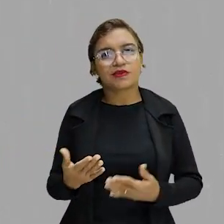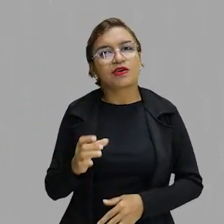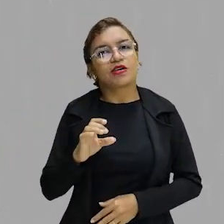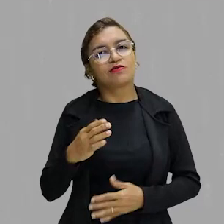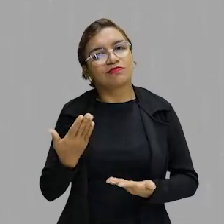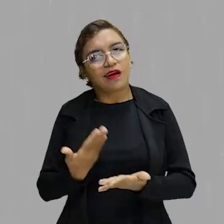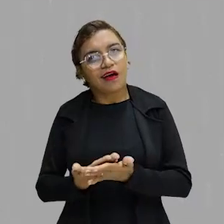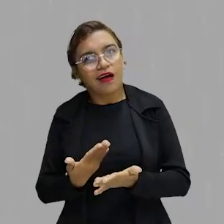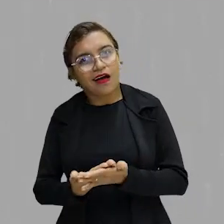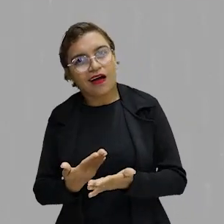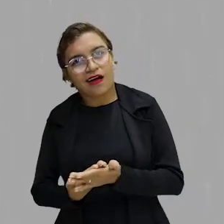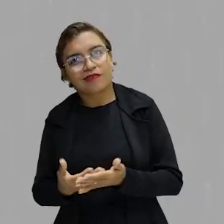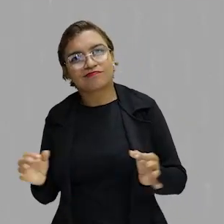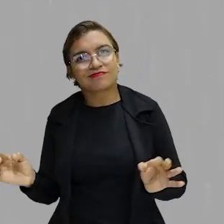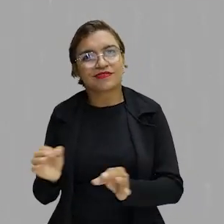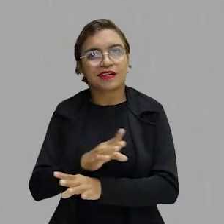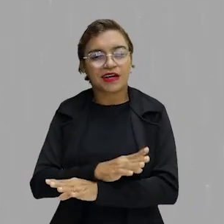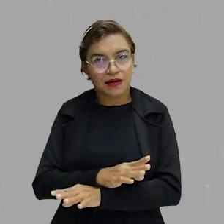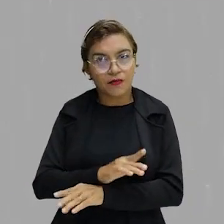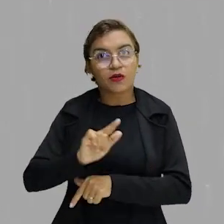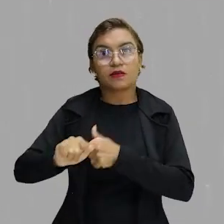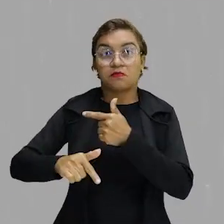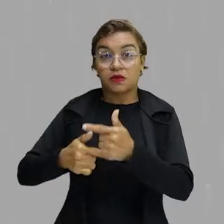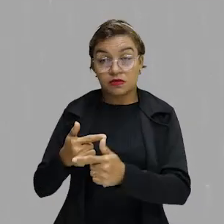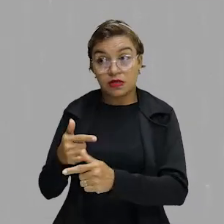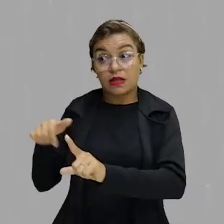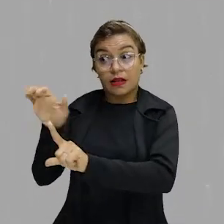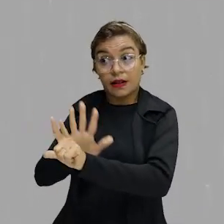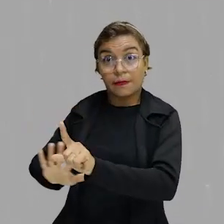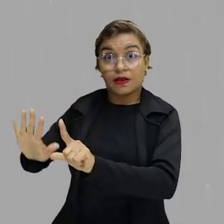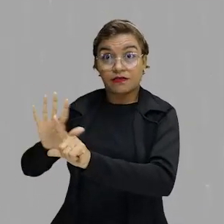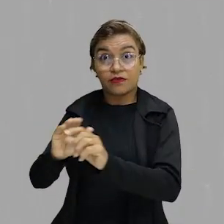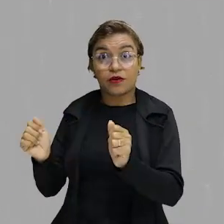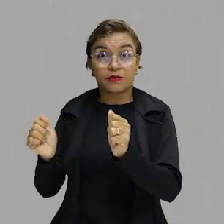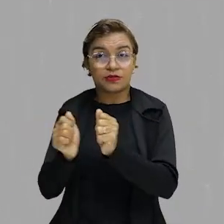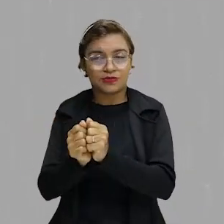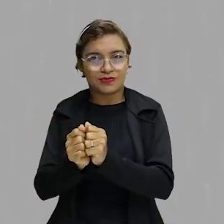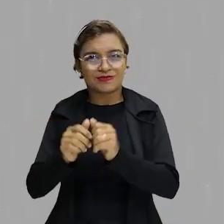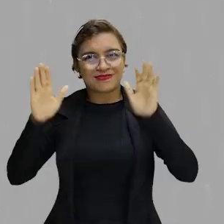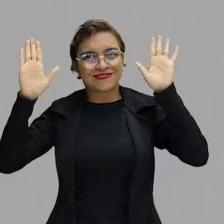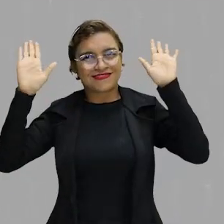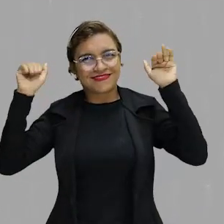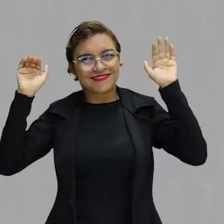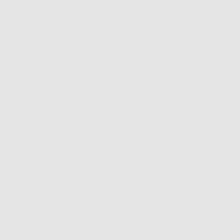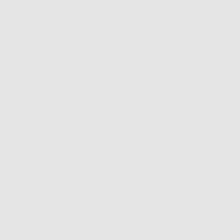isso. Qualquer dúvida, me procura na plataforma. Tamo junto, valeu!